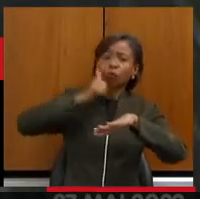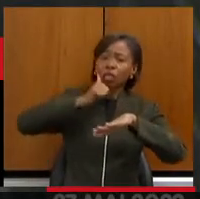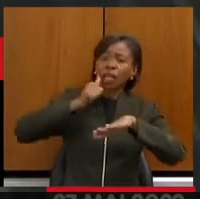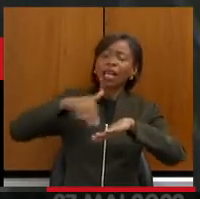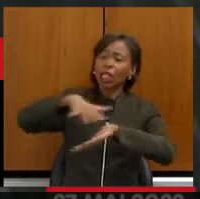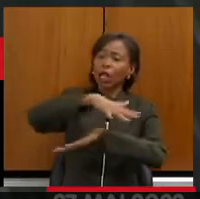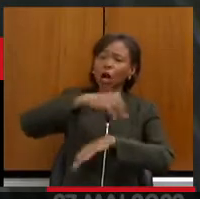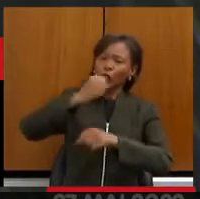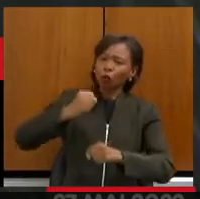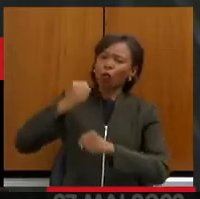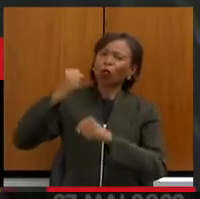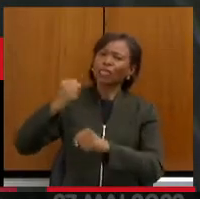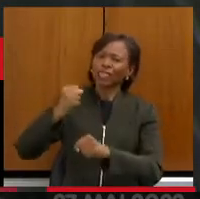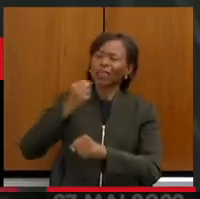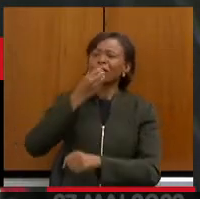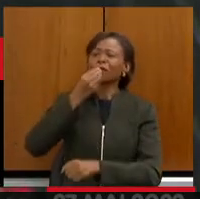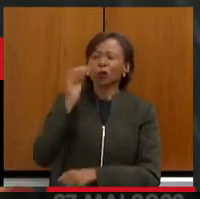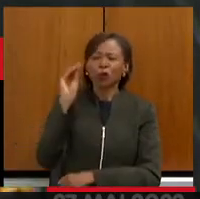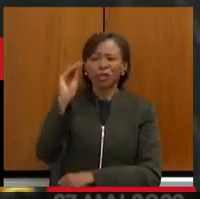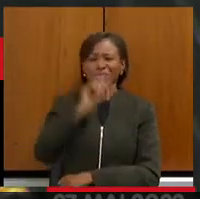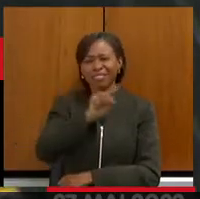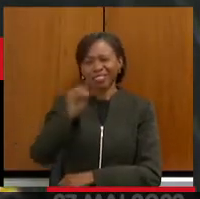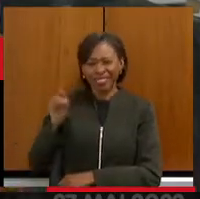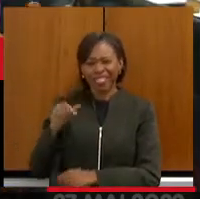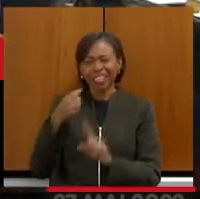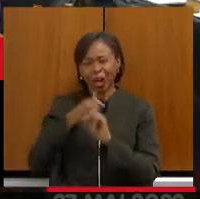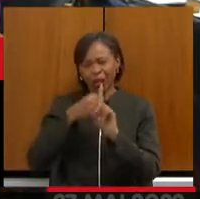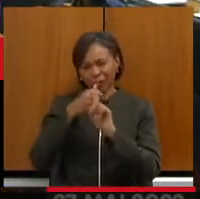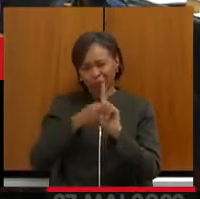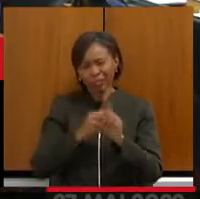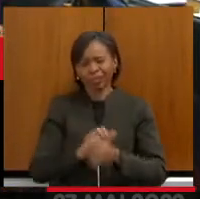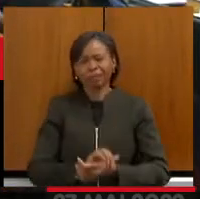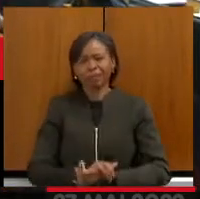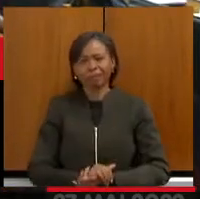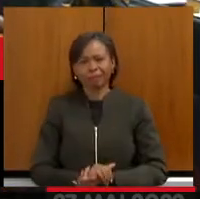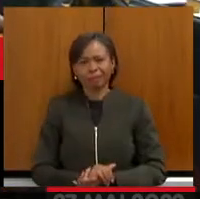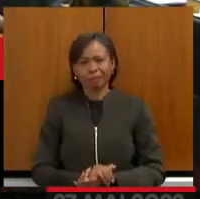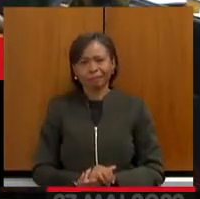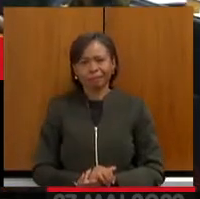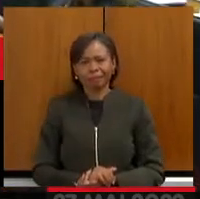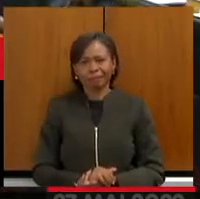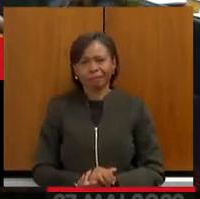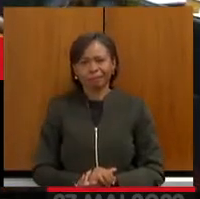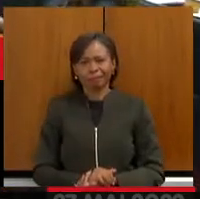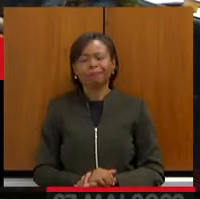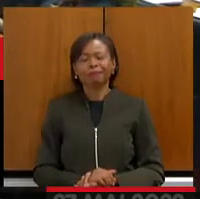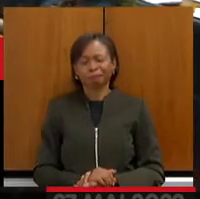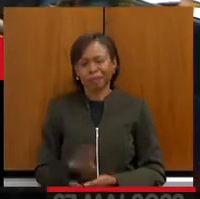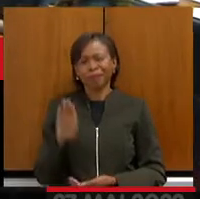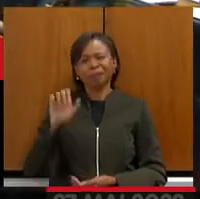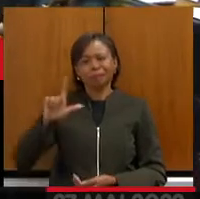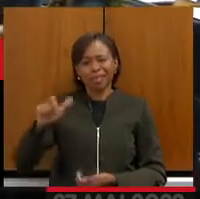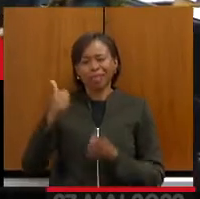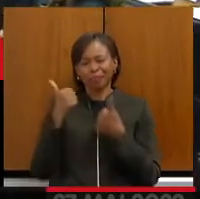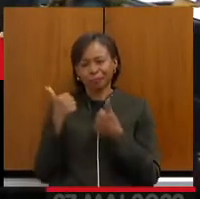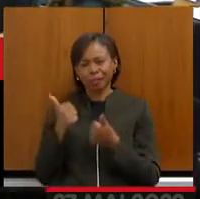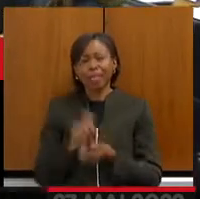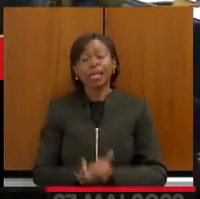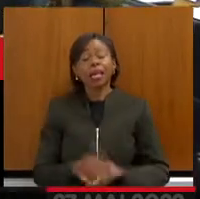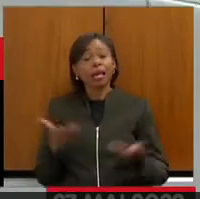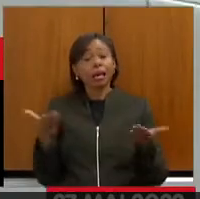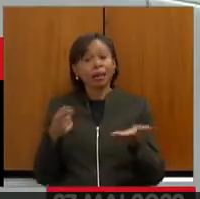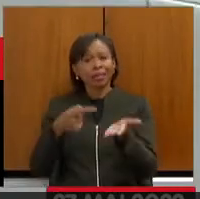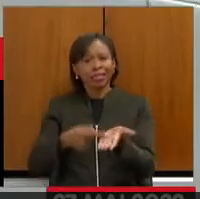Poder Beijo para todas tá na luta é muito bem Bel muito bem vamos